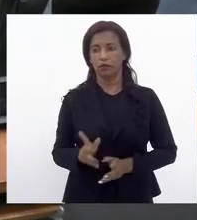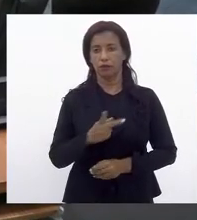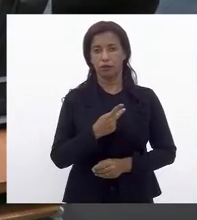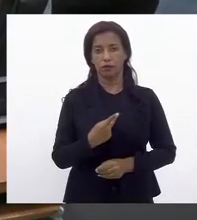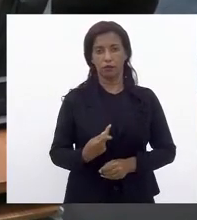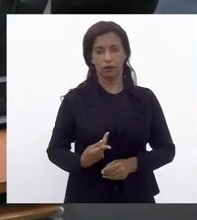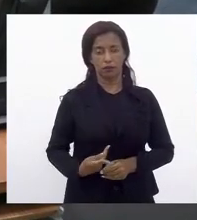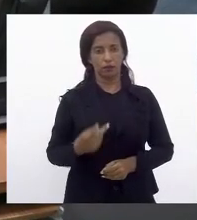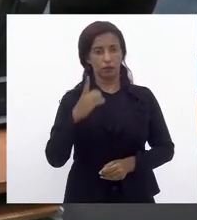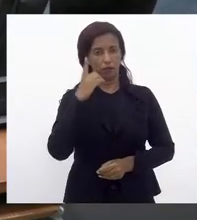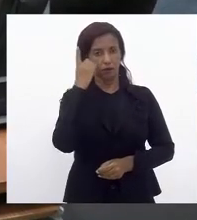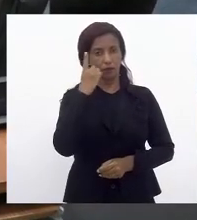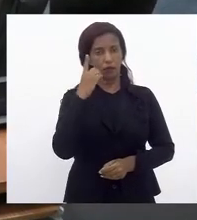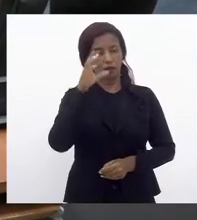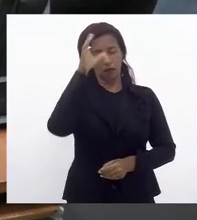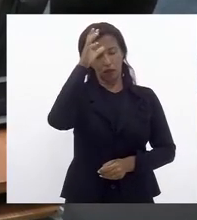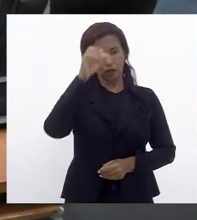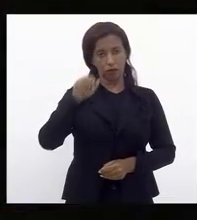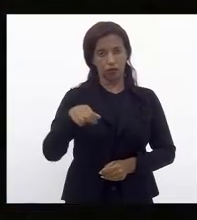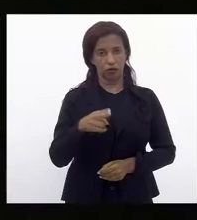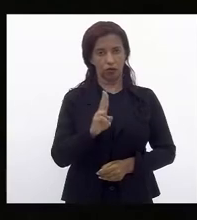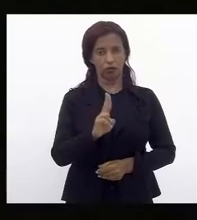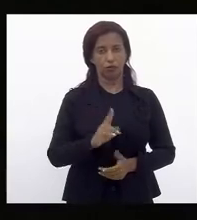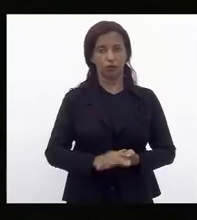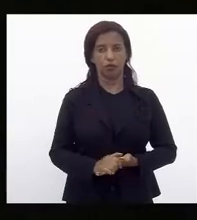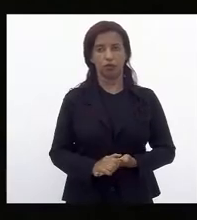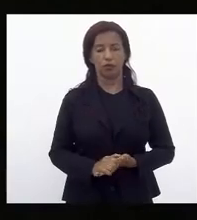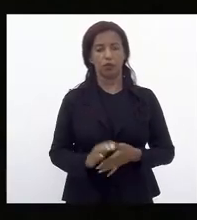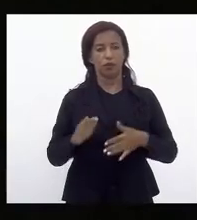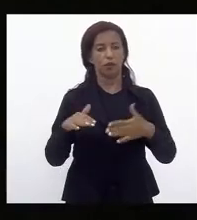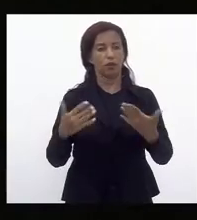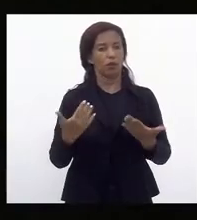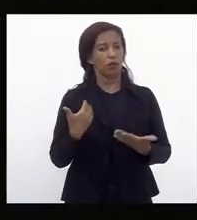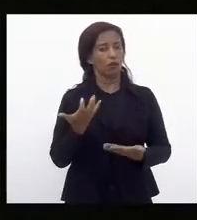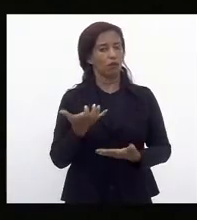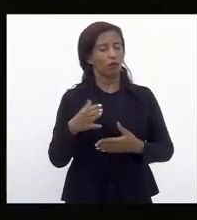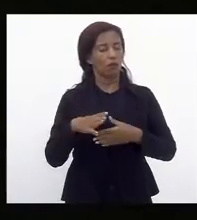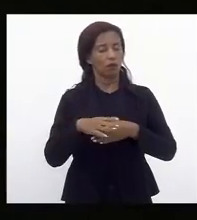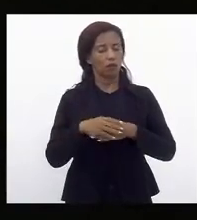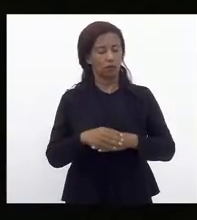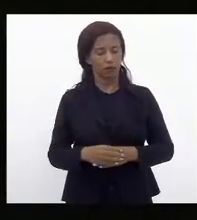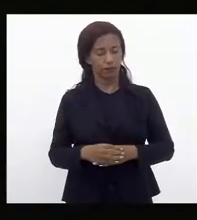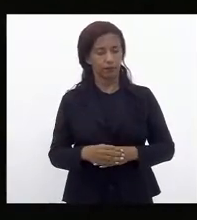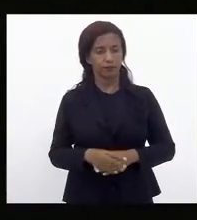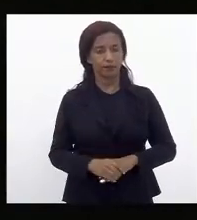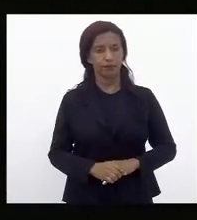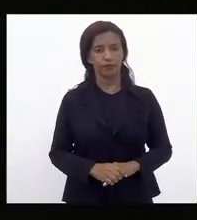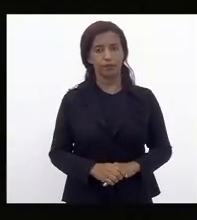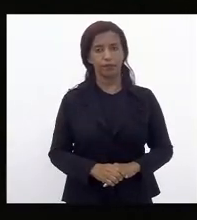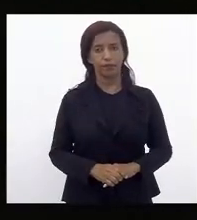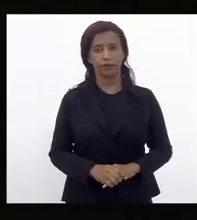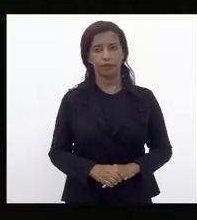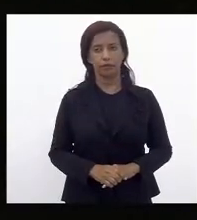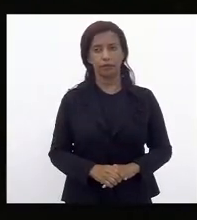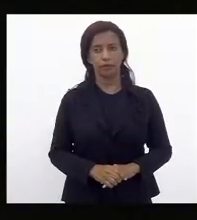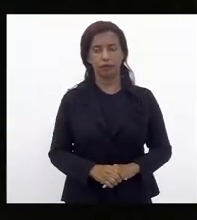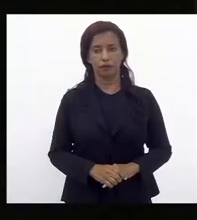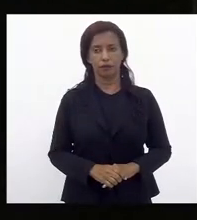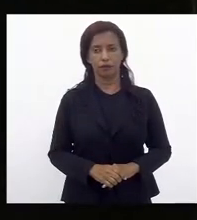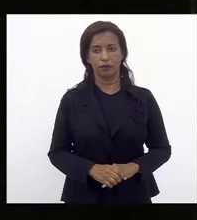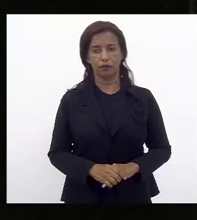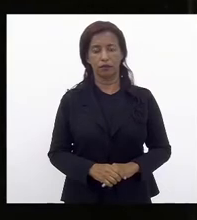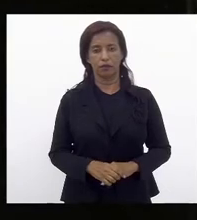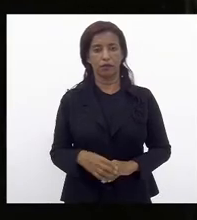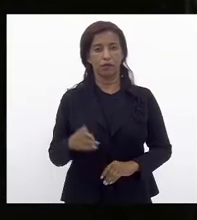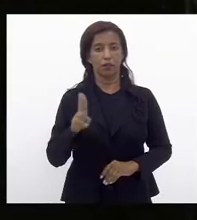Presidenta, deputada Tia Ju, a qual eu quero cumprimentá-la, né, em